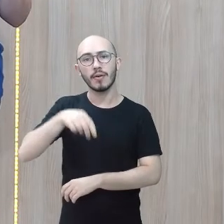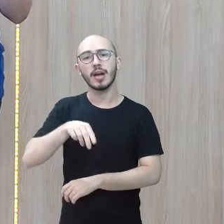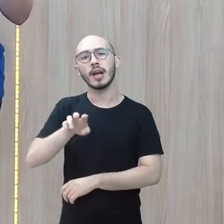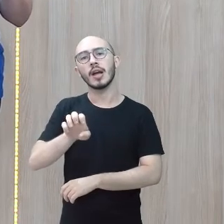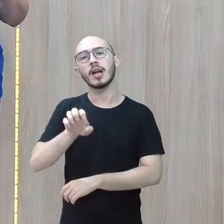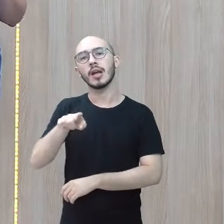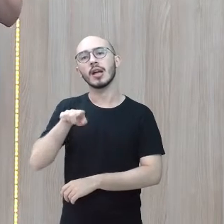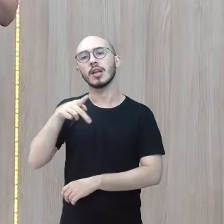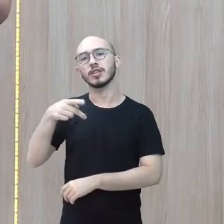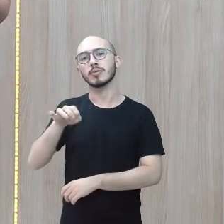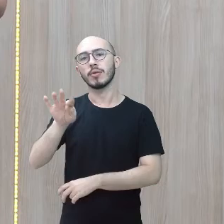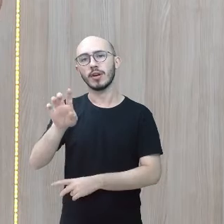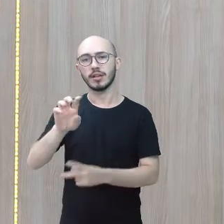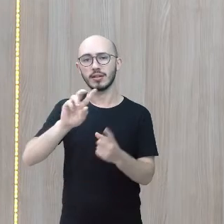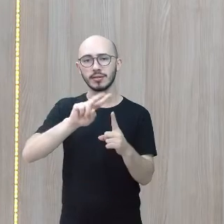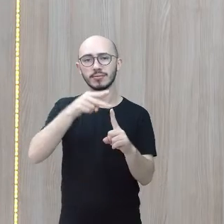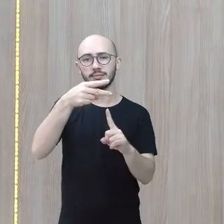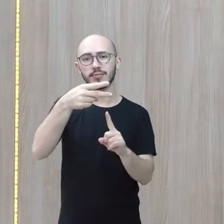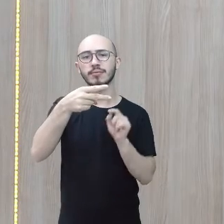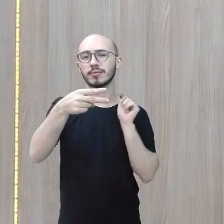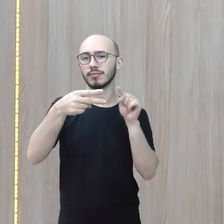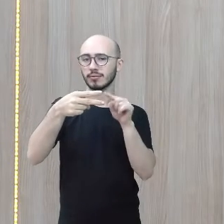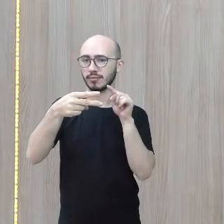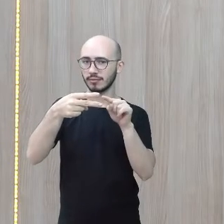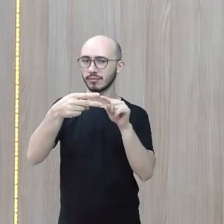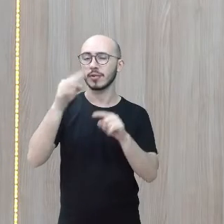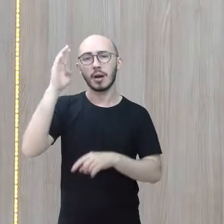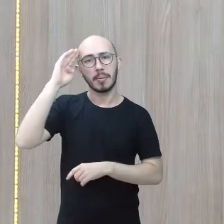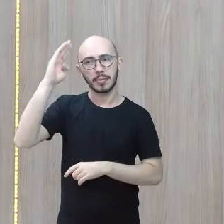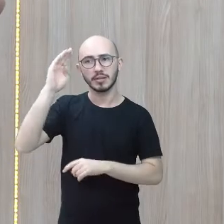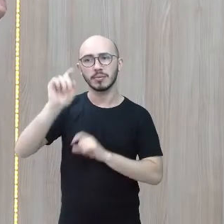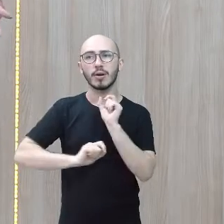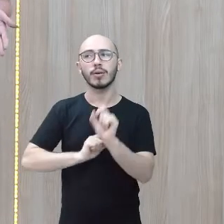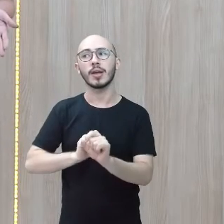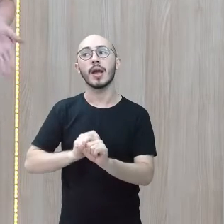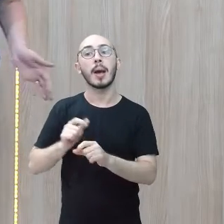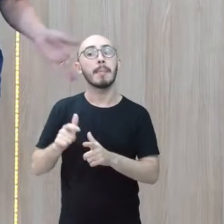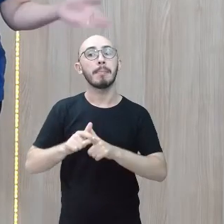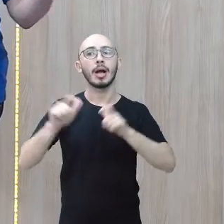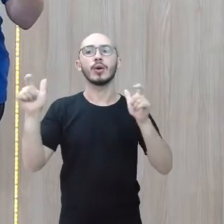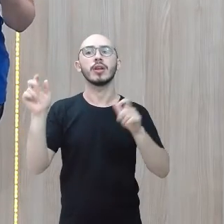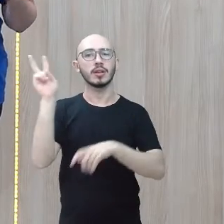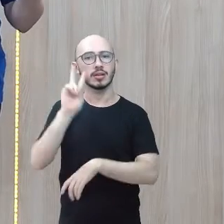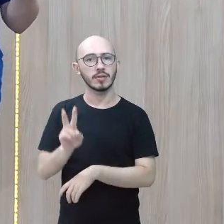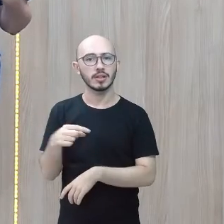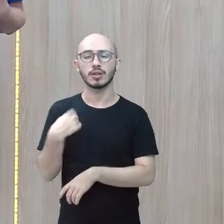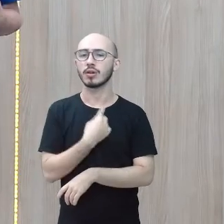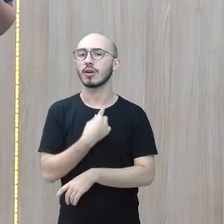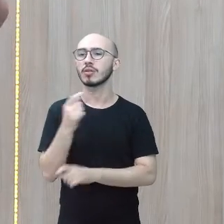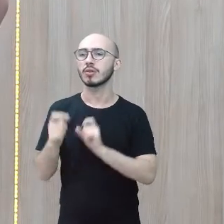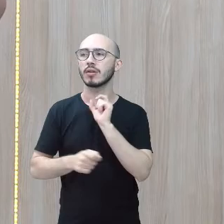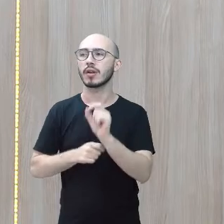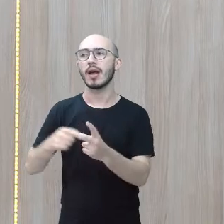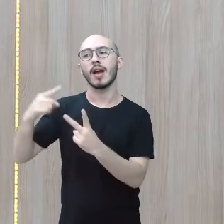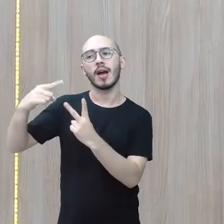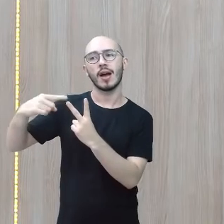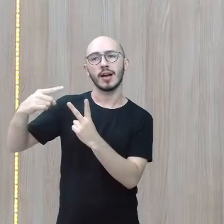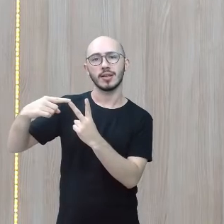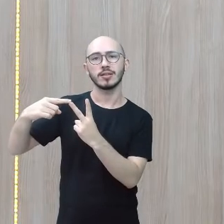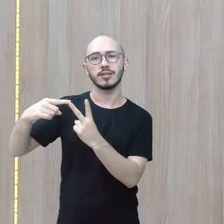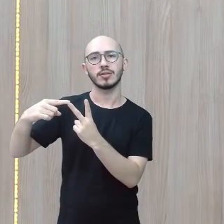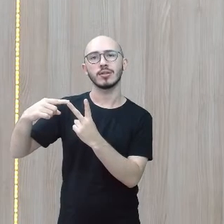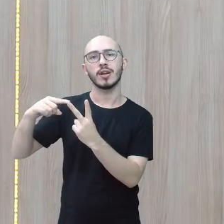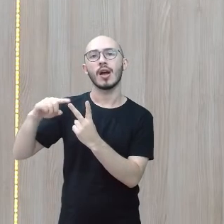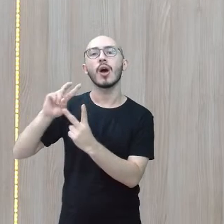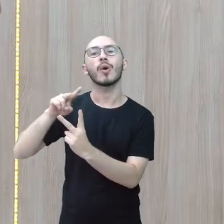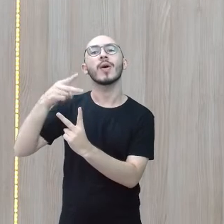principais pontos de observação, tá, gente? Como na maioria das vezes a gente faz raízes quadradas,